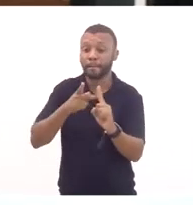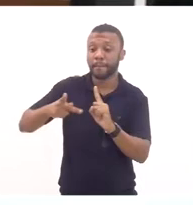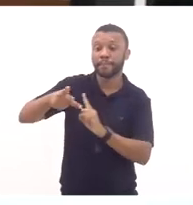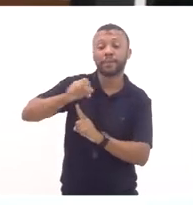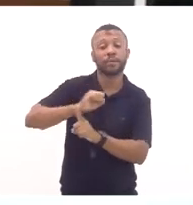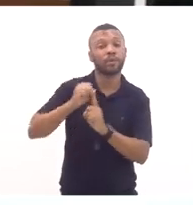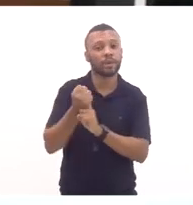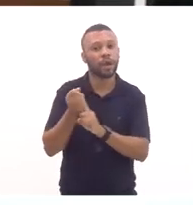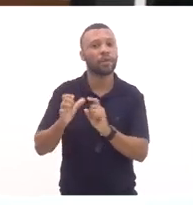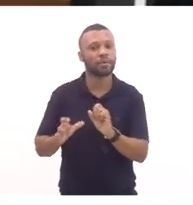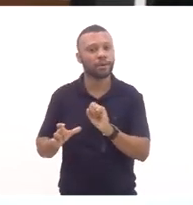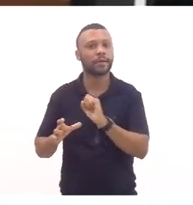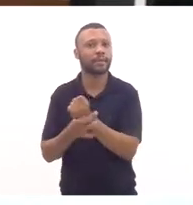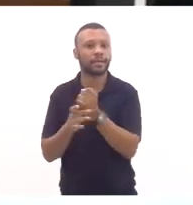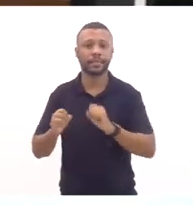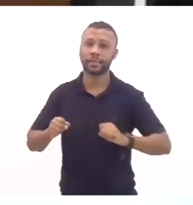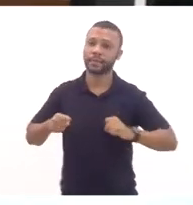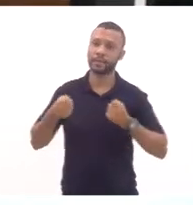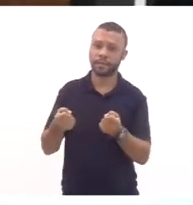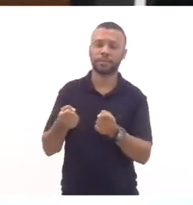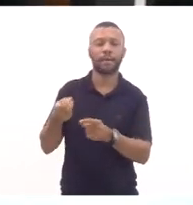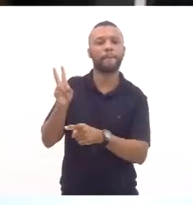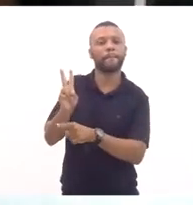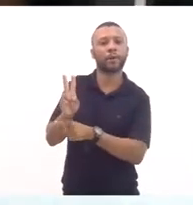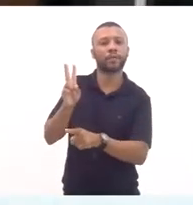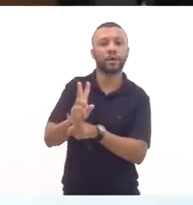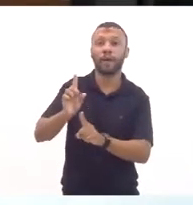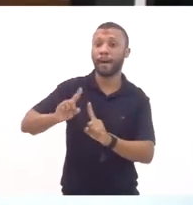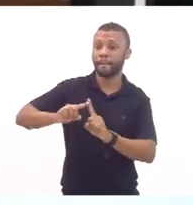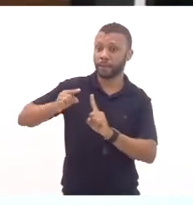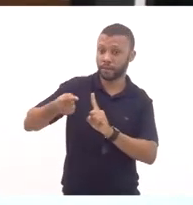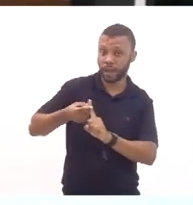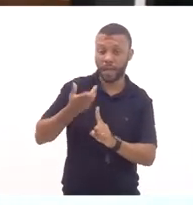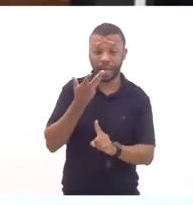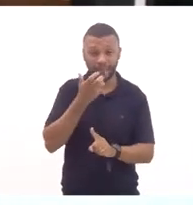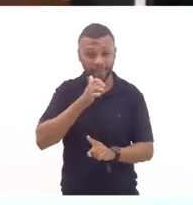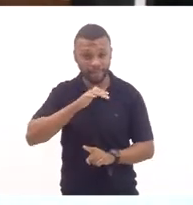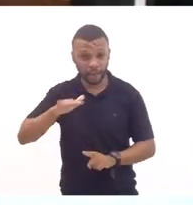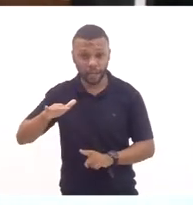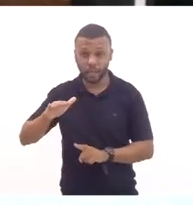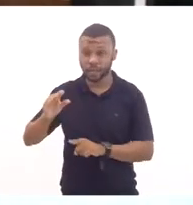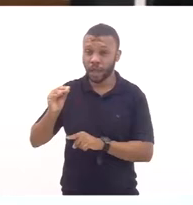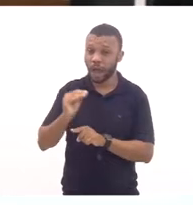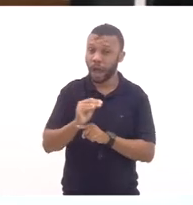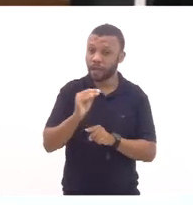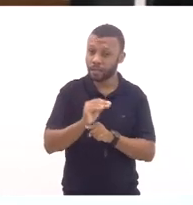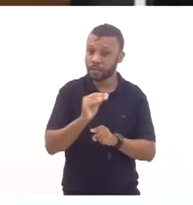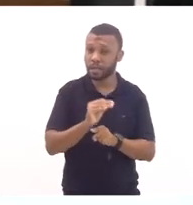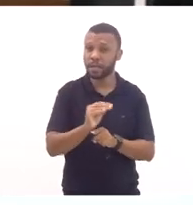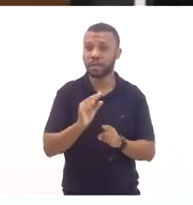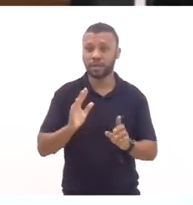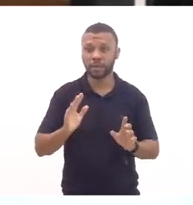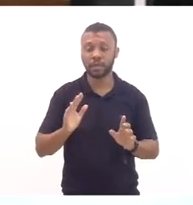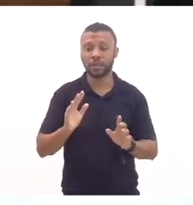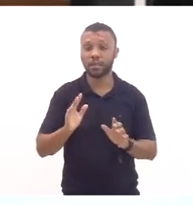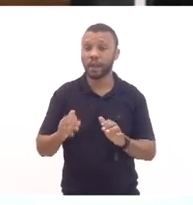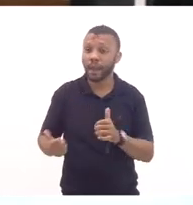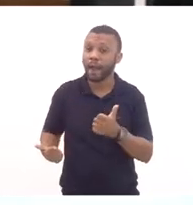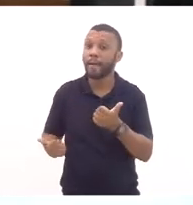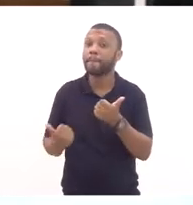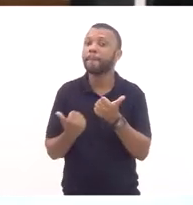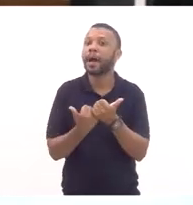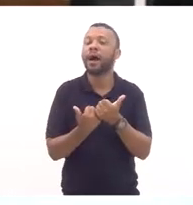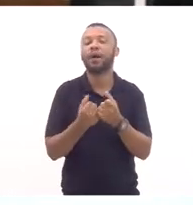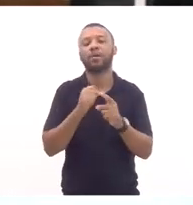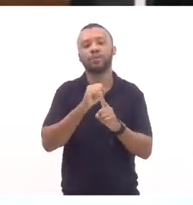garantida, proteção à maternidade, à infância, assistência e aos amparos